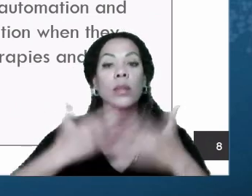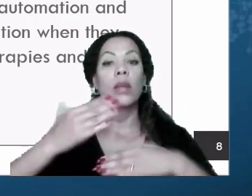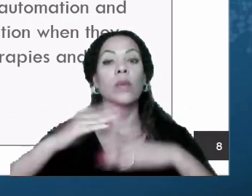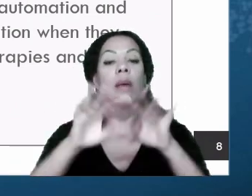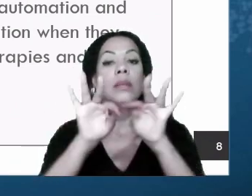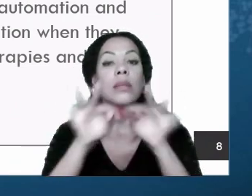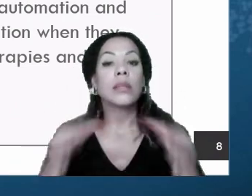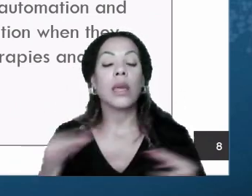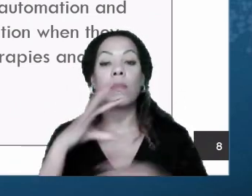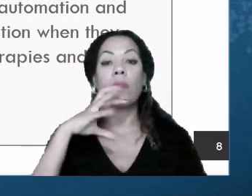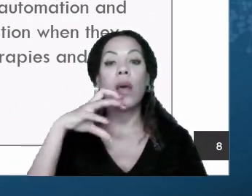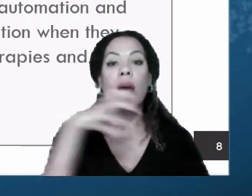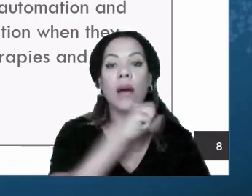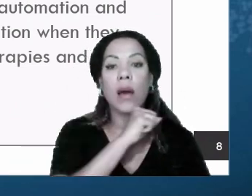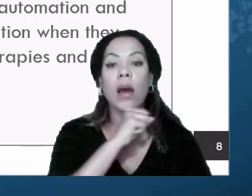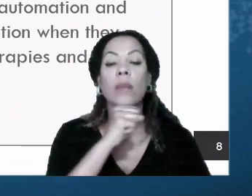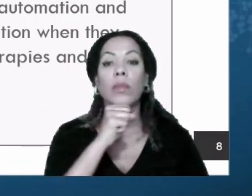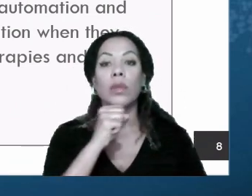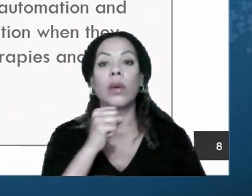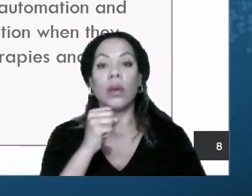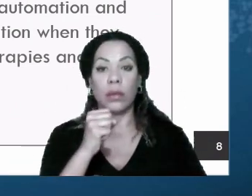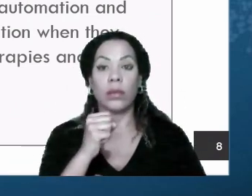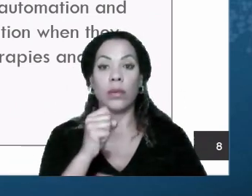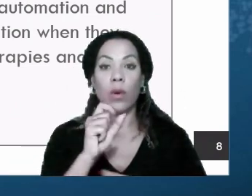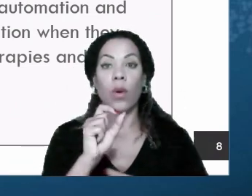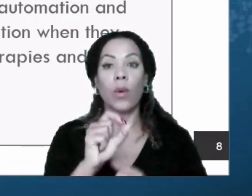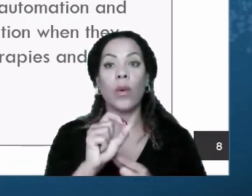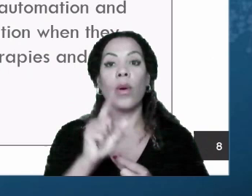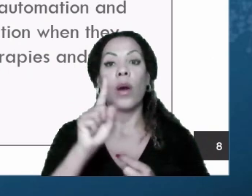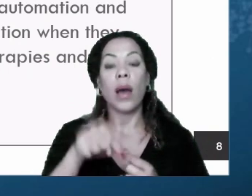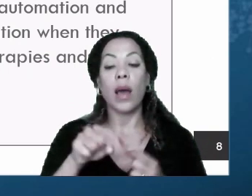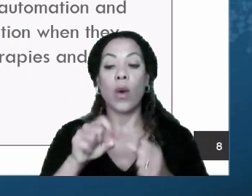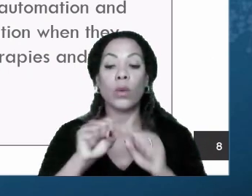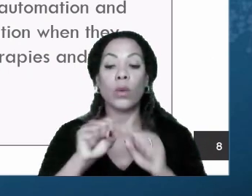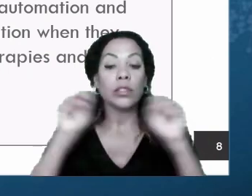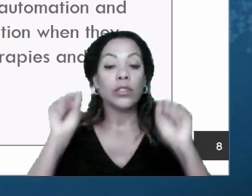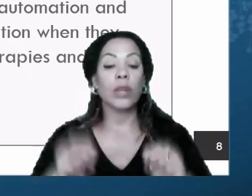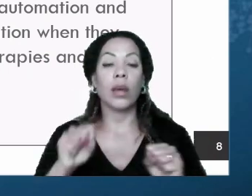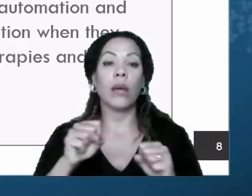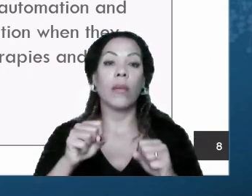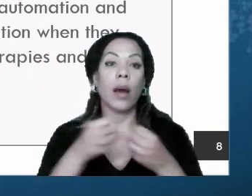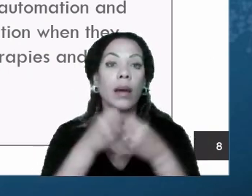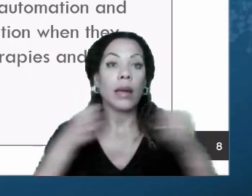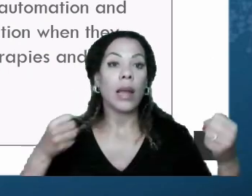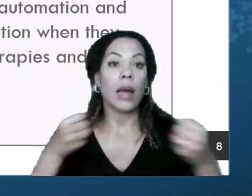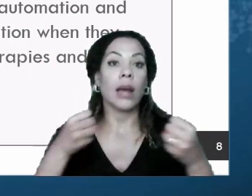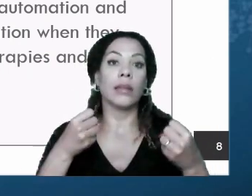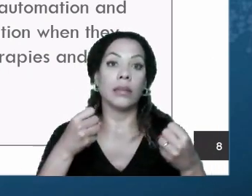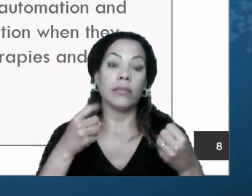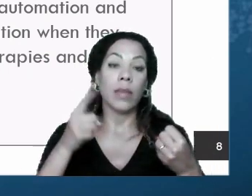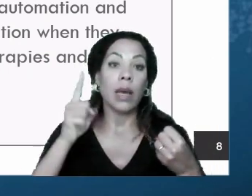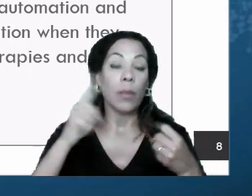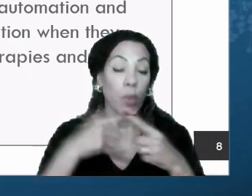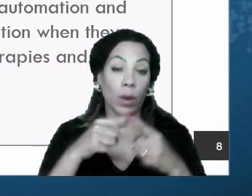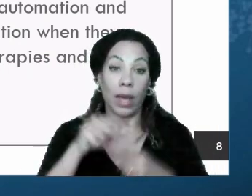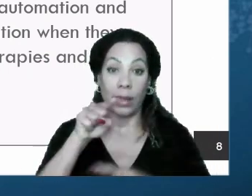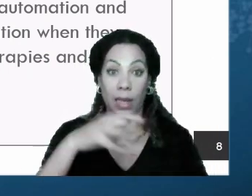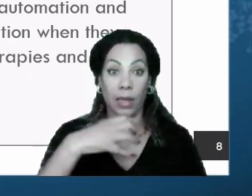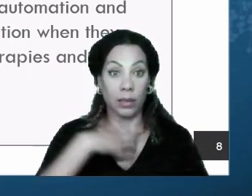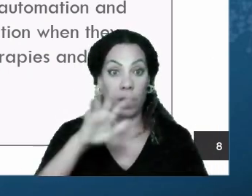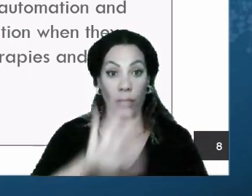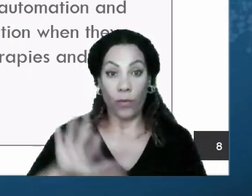em contraste justamente a um sistema grande e que é muito oneroso, os custos são